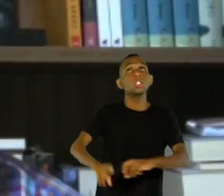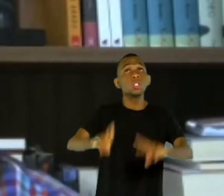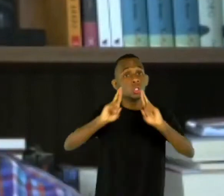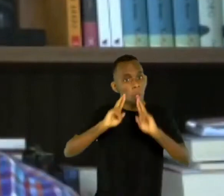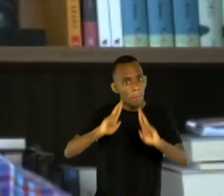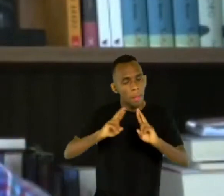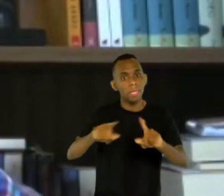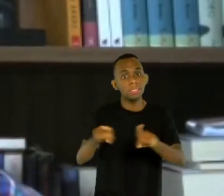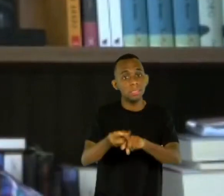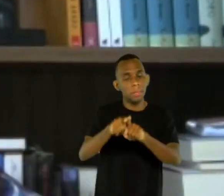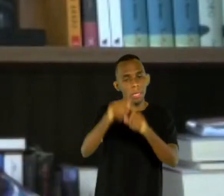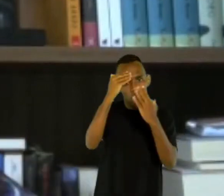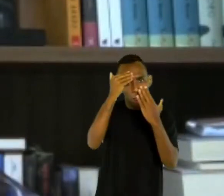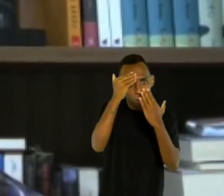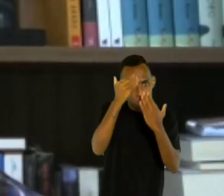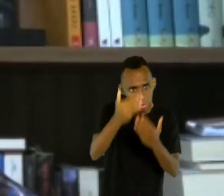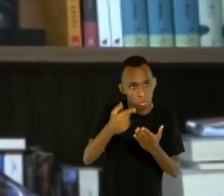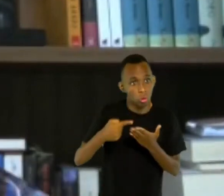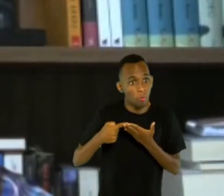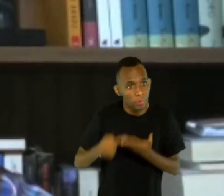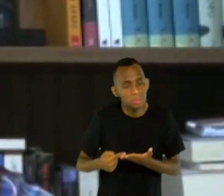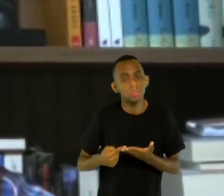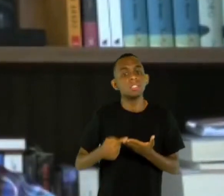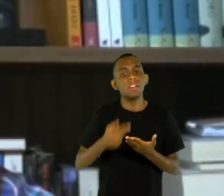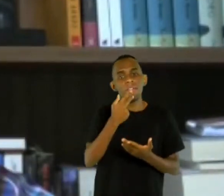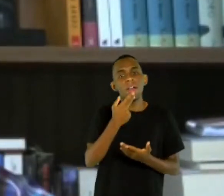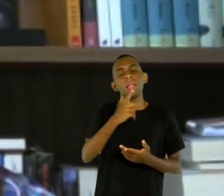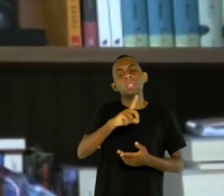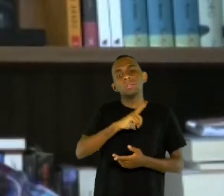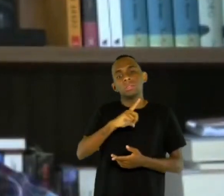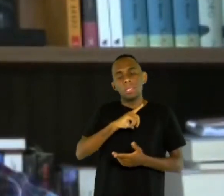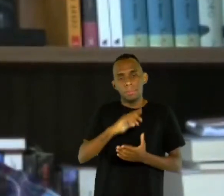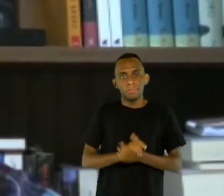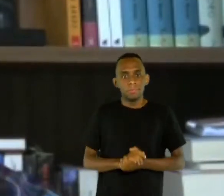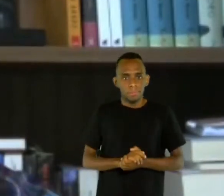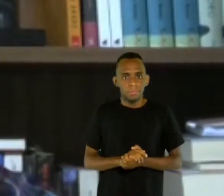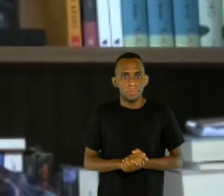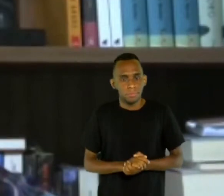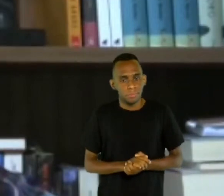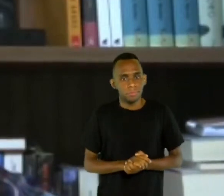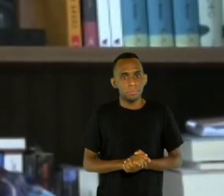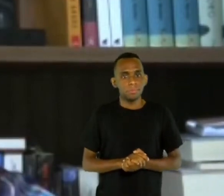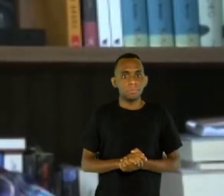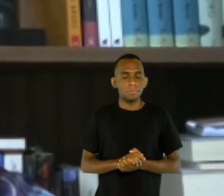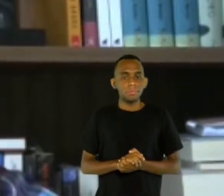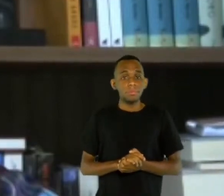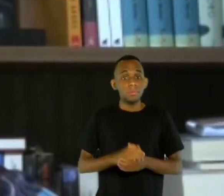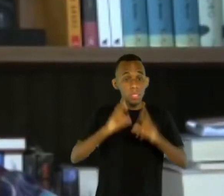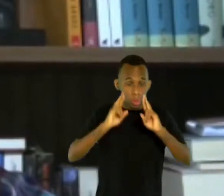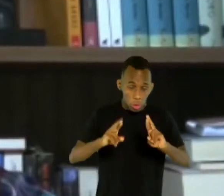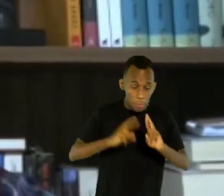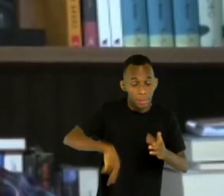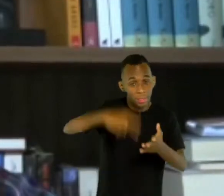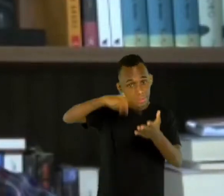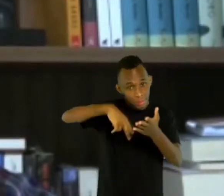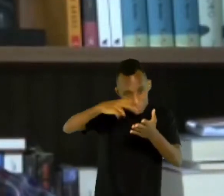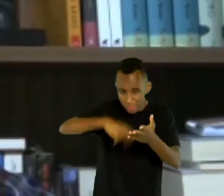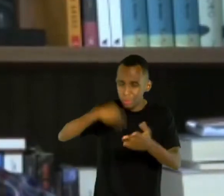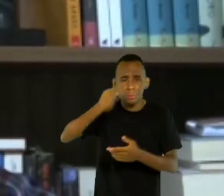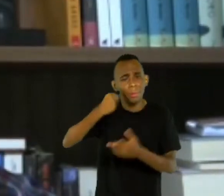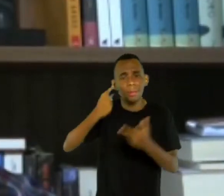Agradeço o convite para estar aqui falando sobre ele também. E espero que os leitores possam desfrutar da mesma experiência